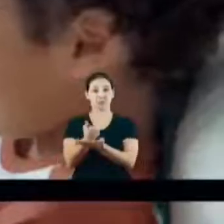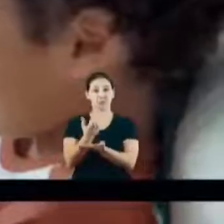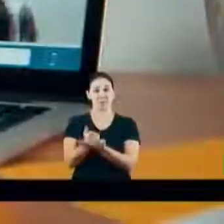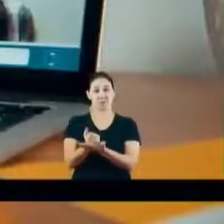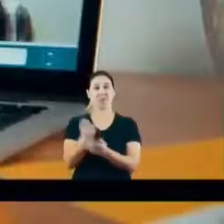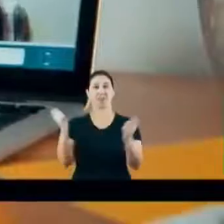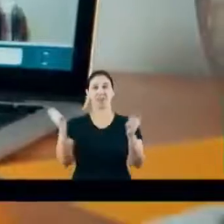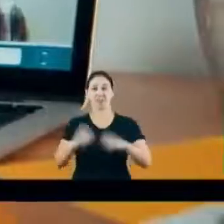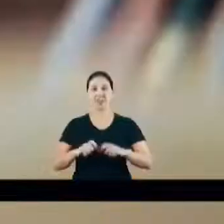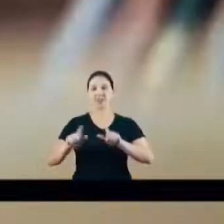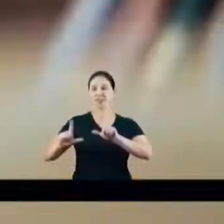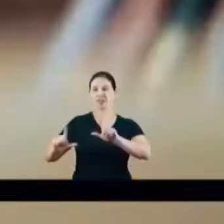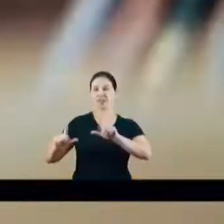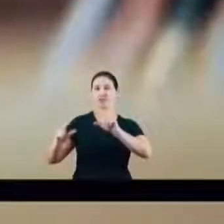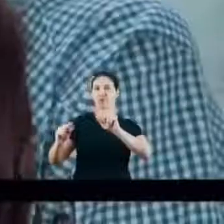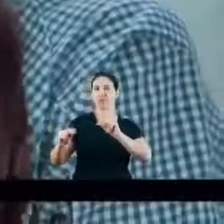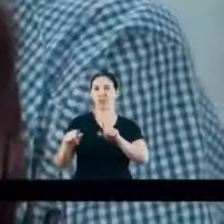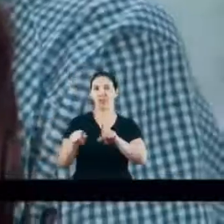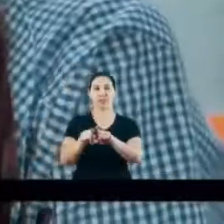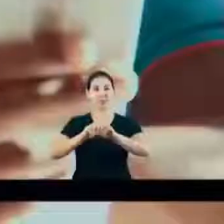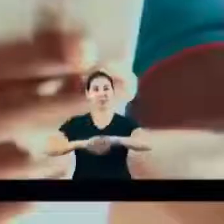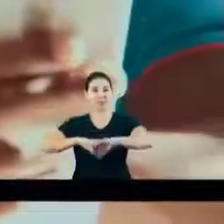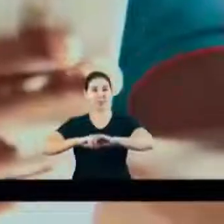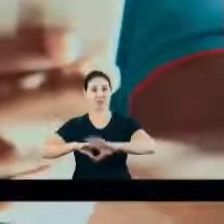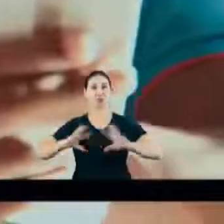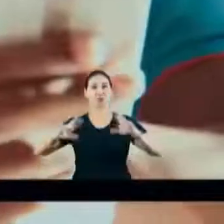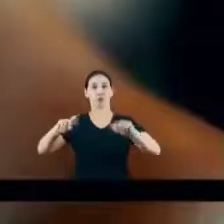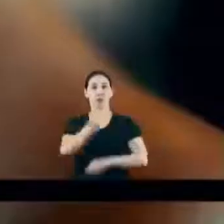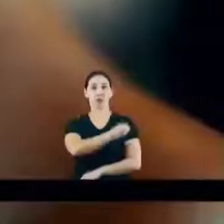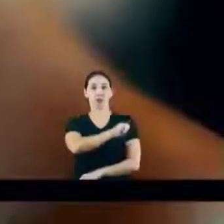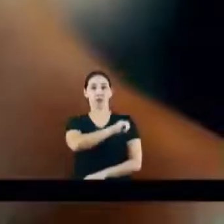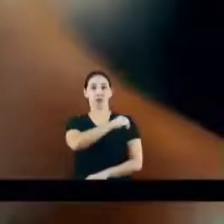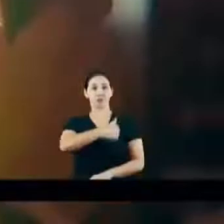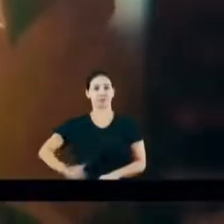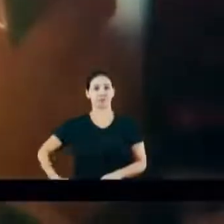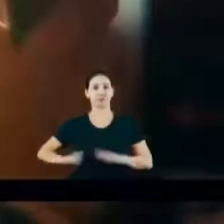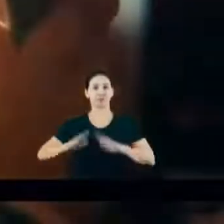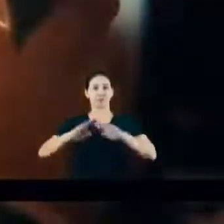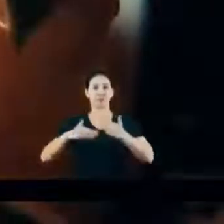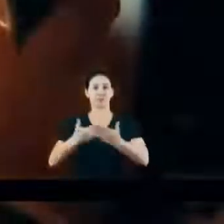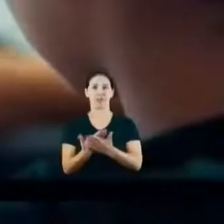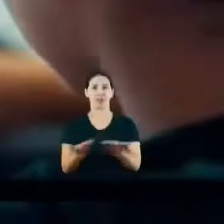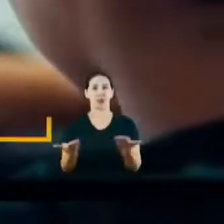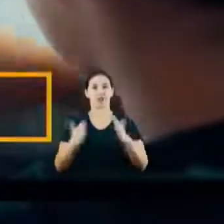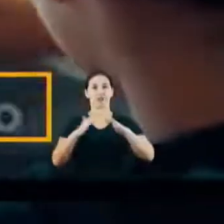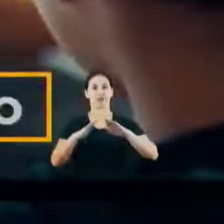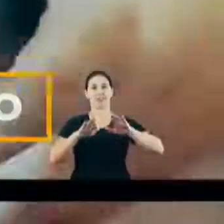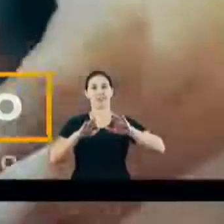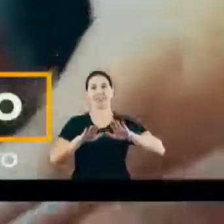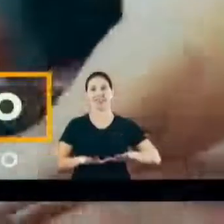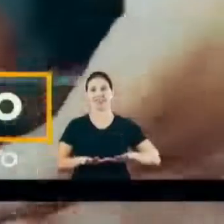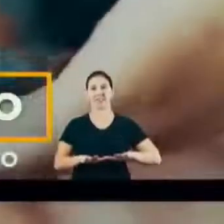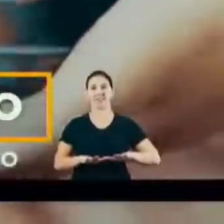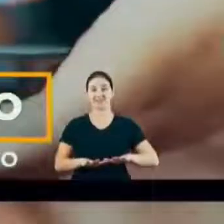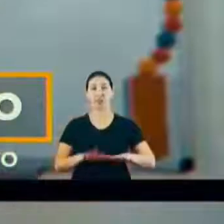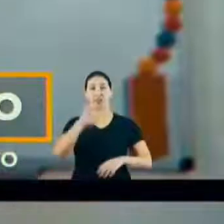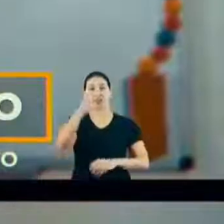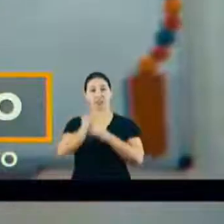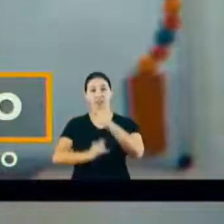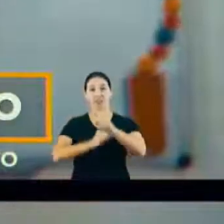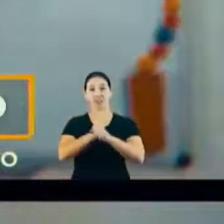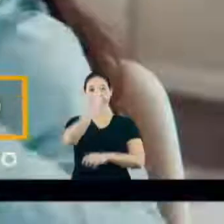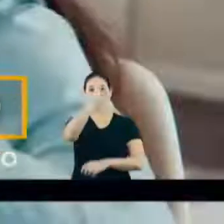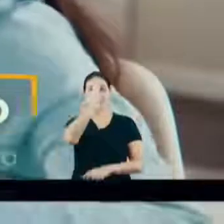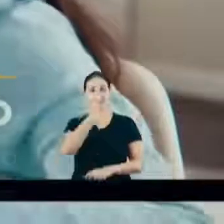de aulas com chats para todos os estudantes da rede pública de ensino durante a quarentena. O acesso à internet é gratuito